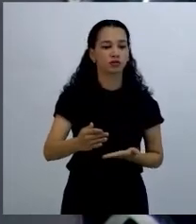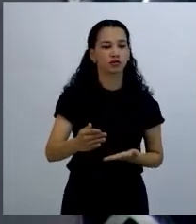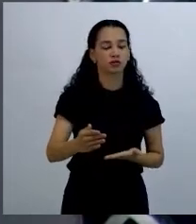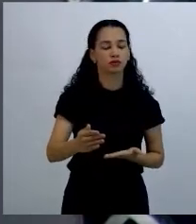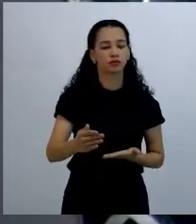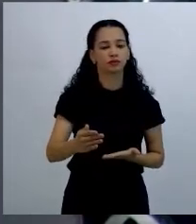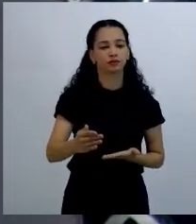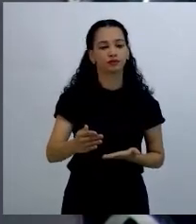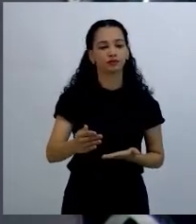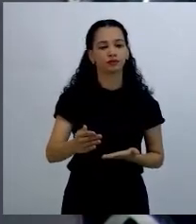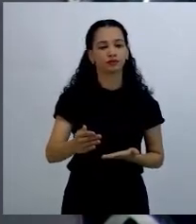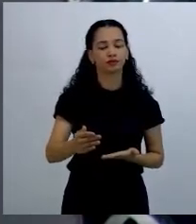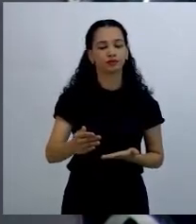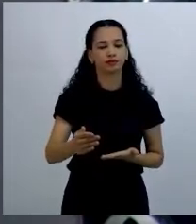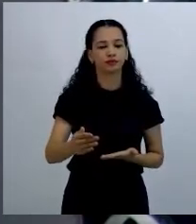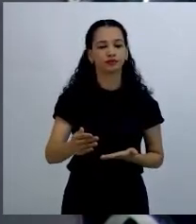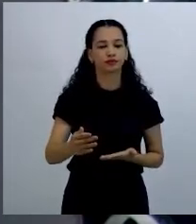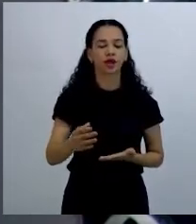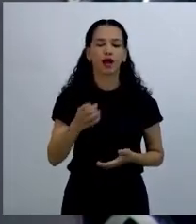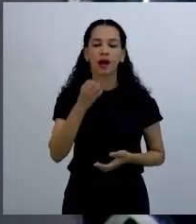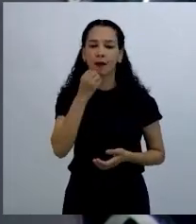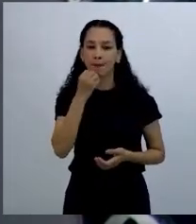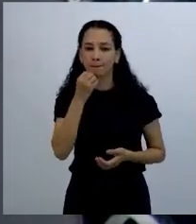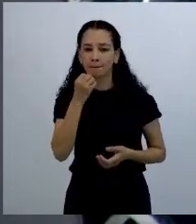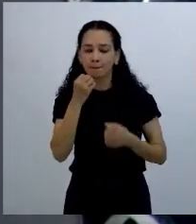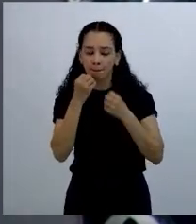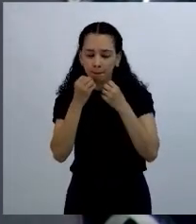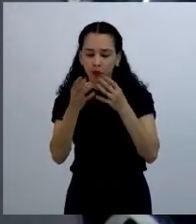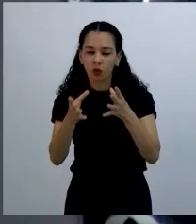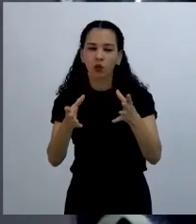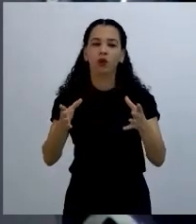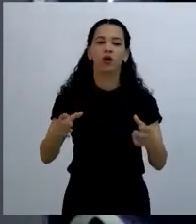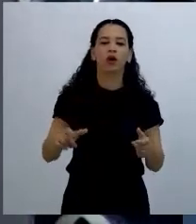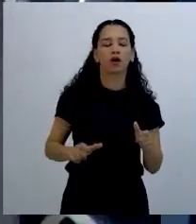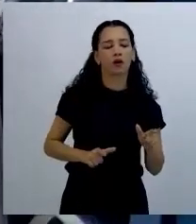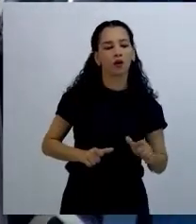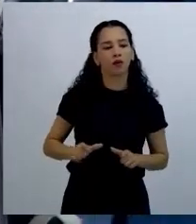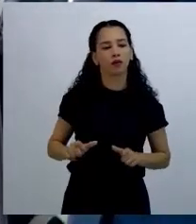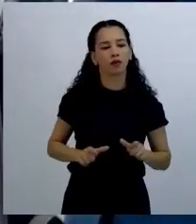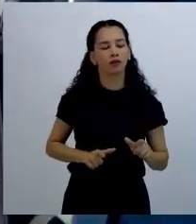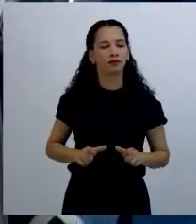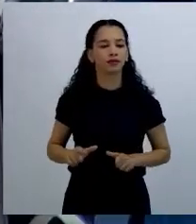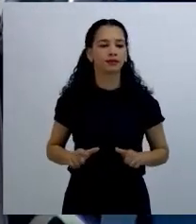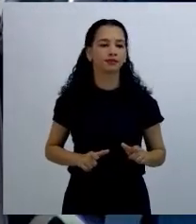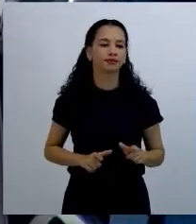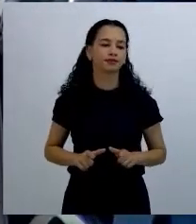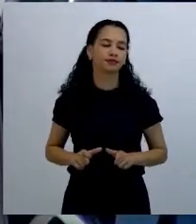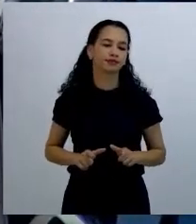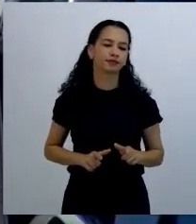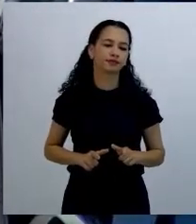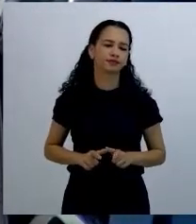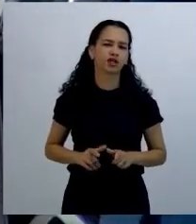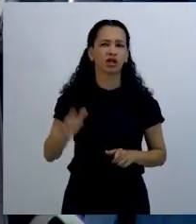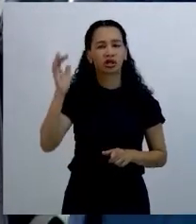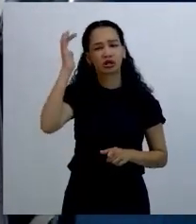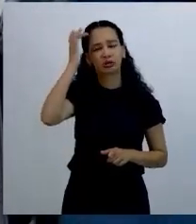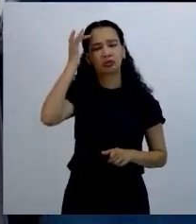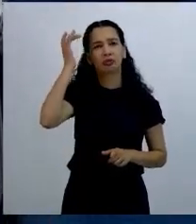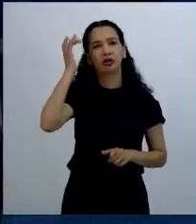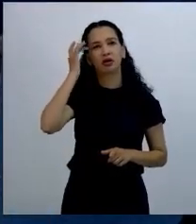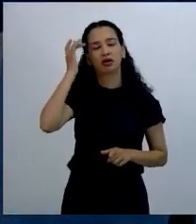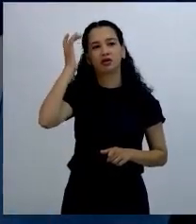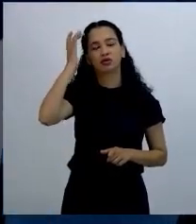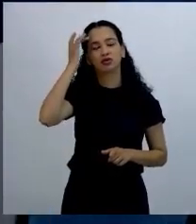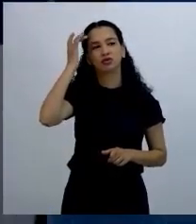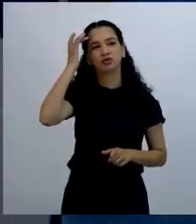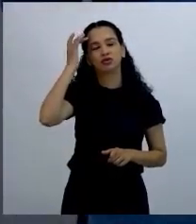não sabia usar muito bem os adjetivos porque quando ele vai falar do da vida da carreira cristã do ministério ele